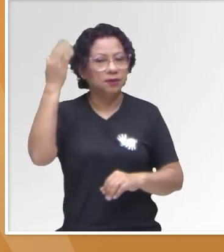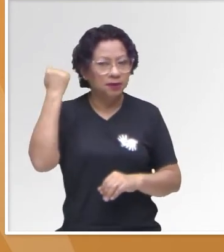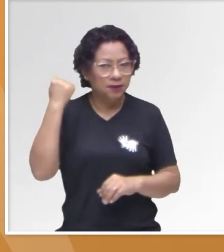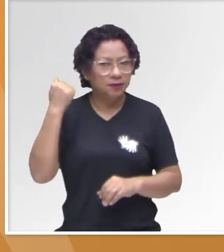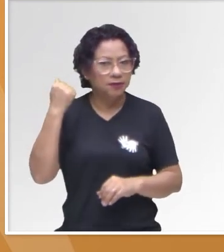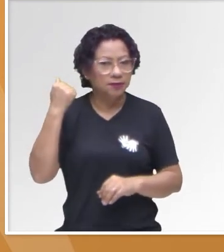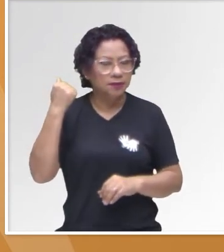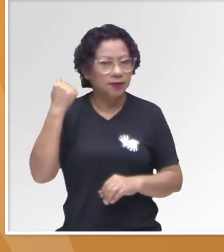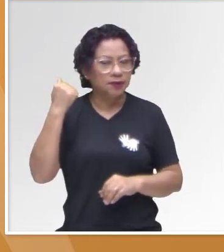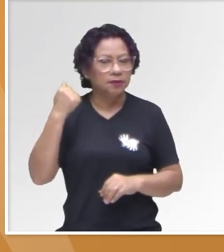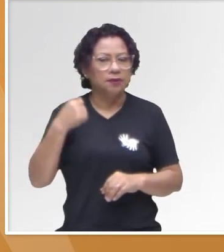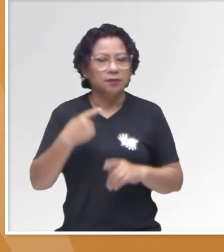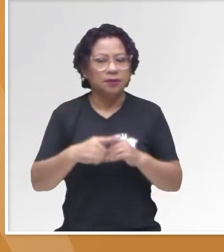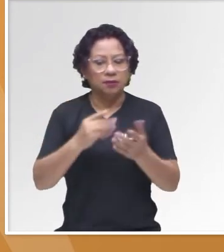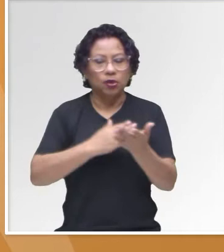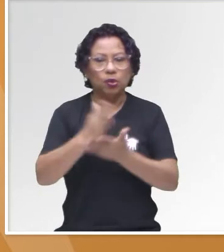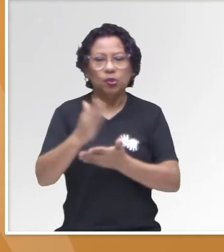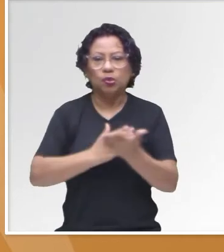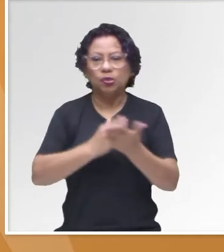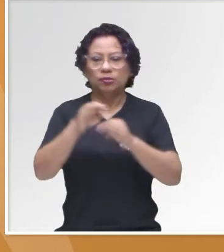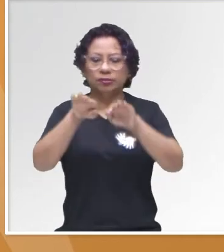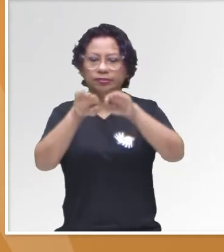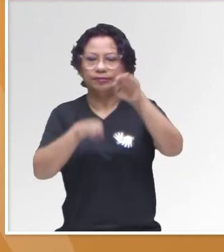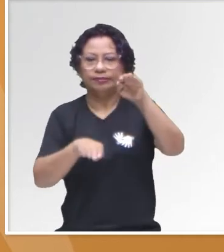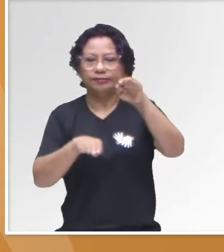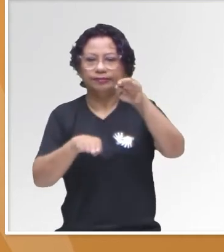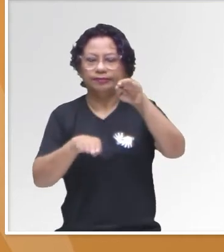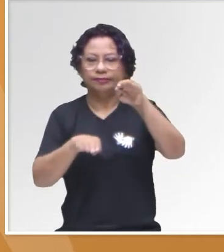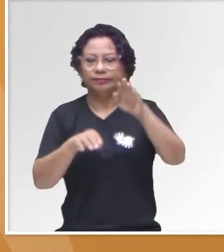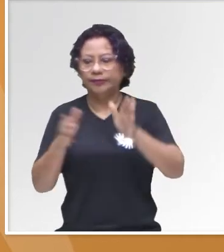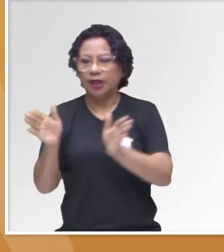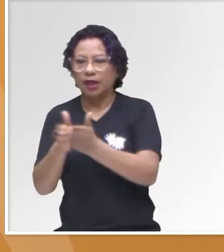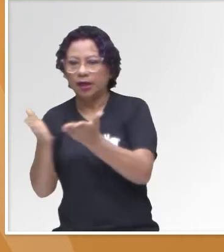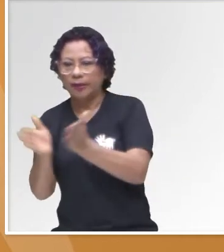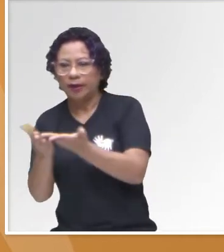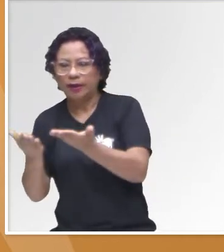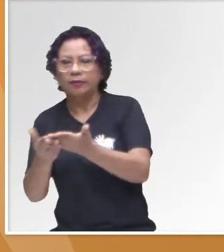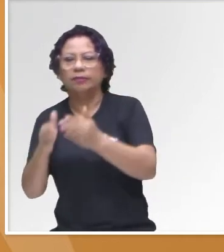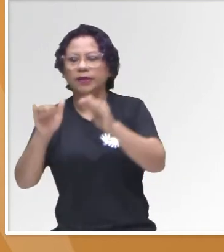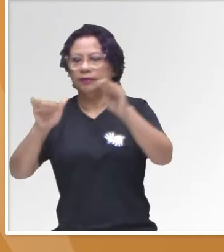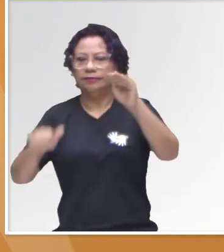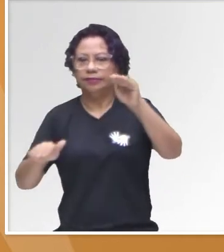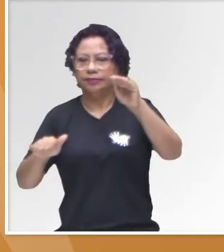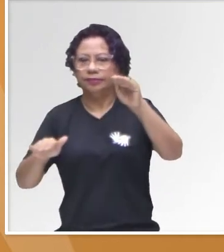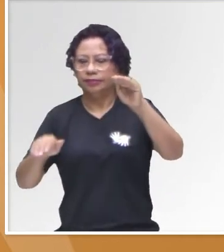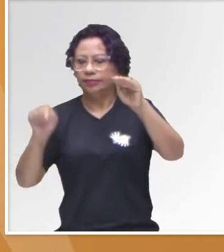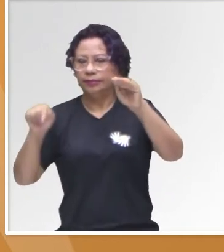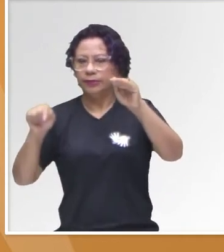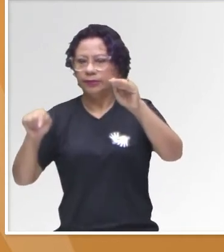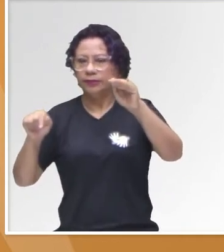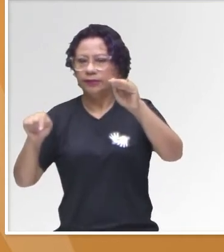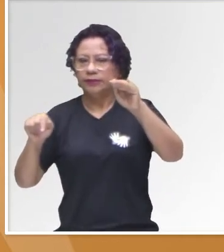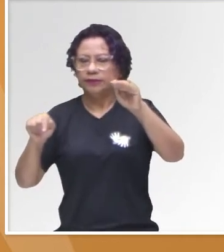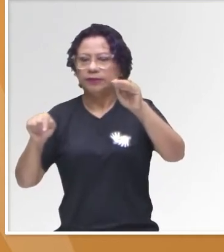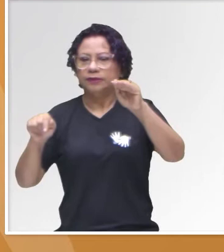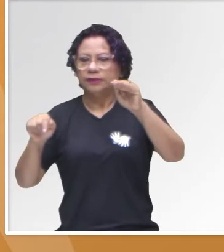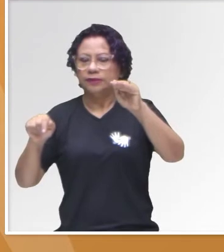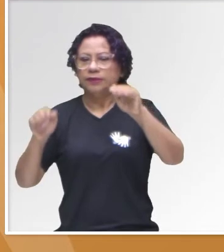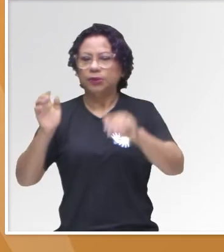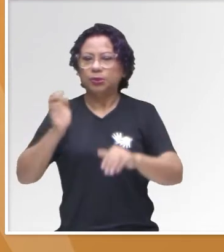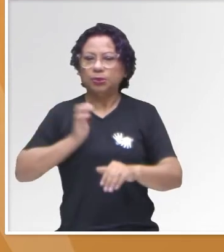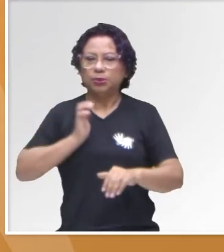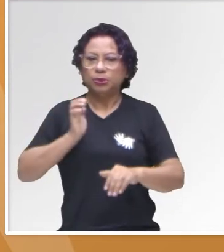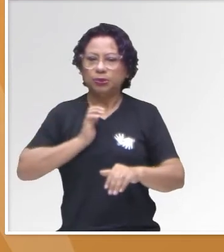má distribuição de renda, né? A maior renda, na verdade, ela está concentrada nas mãos de